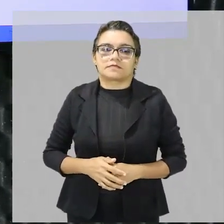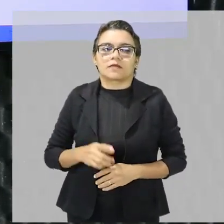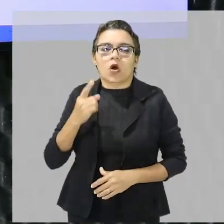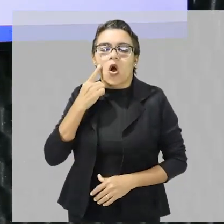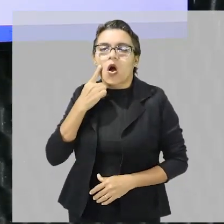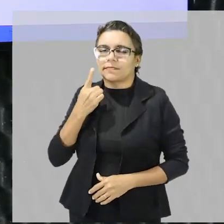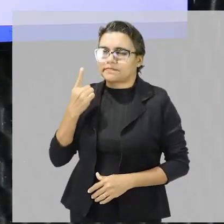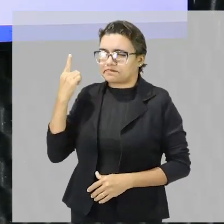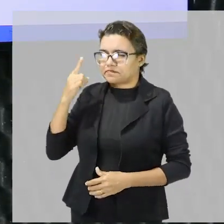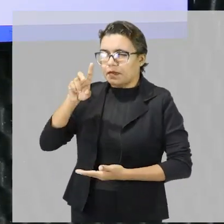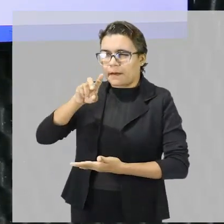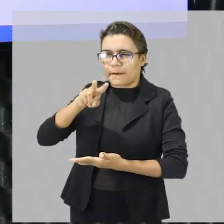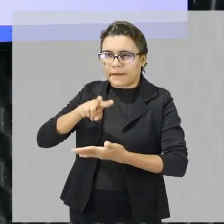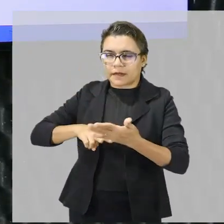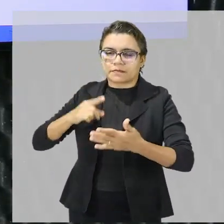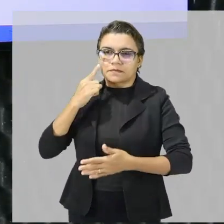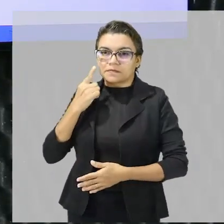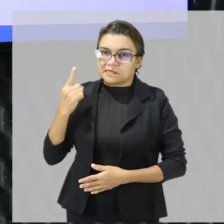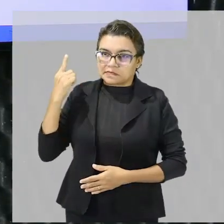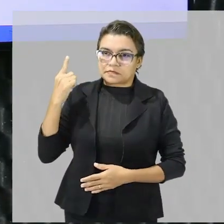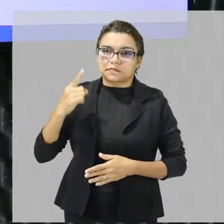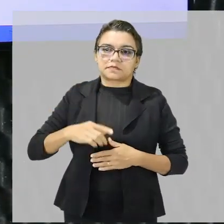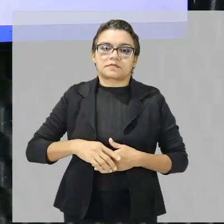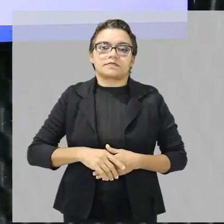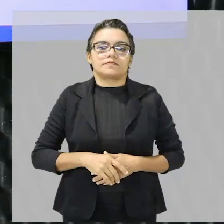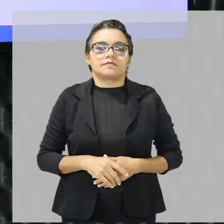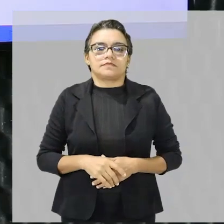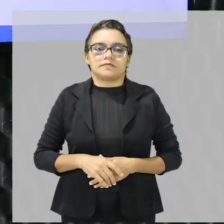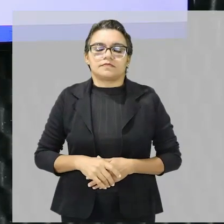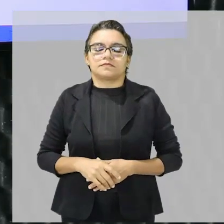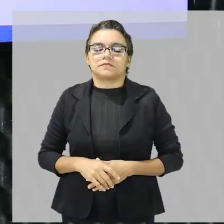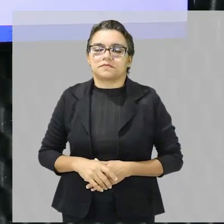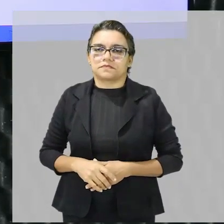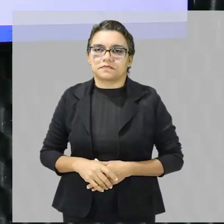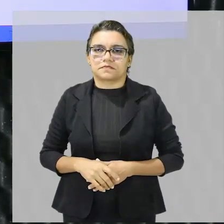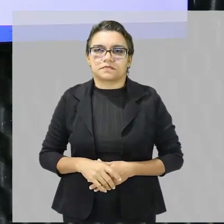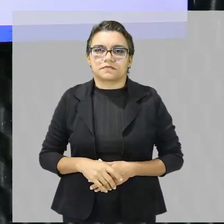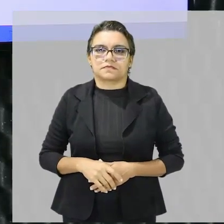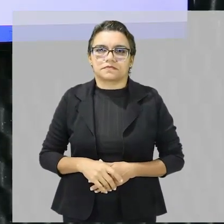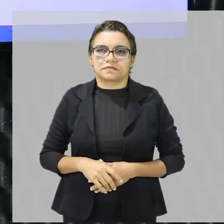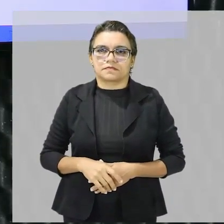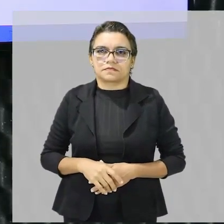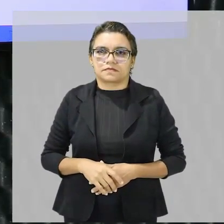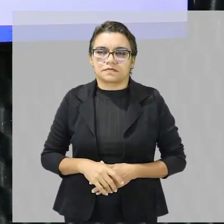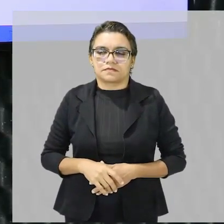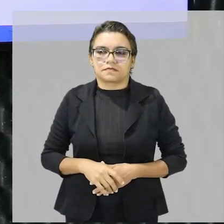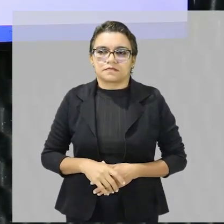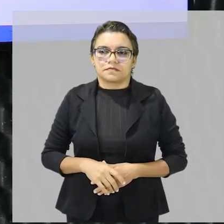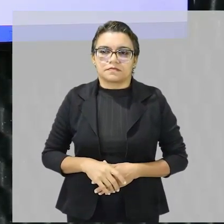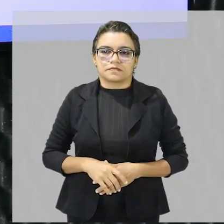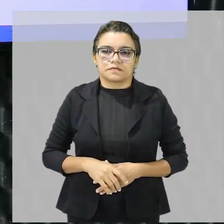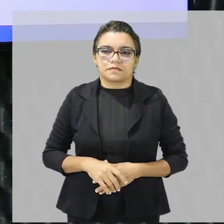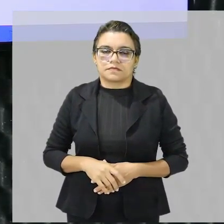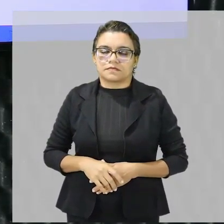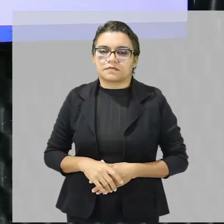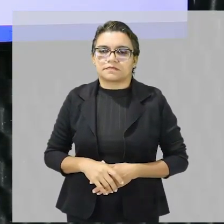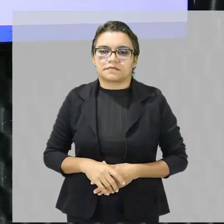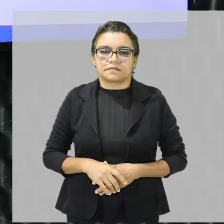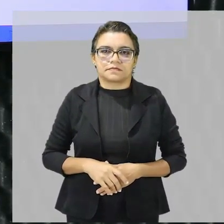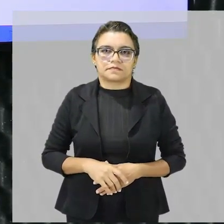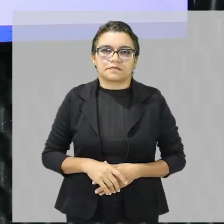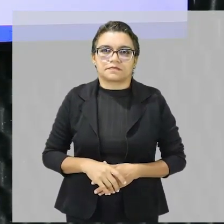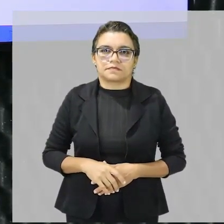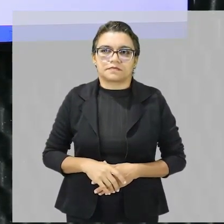os homens sumirem-se numa grande tristeza, os melhores cansaram-se das suas obras, proclamou-se uma doutrina e com